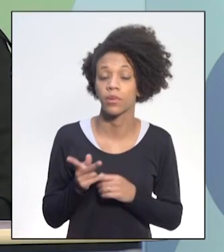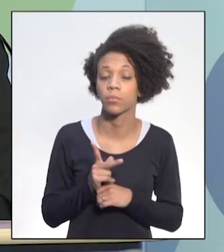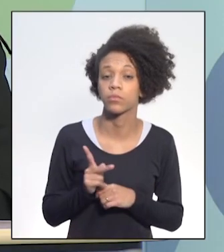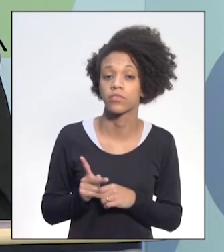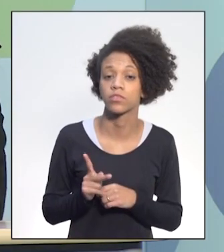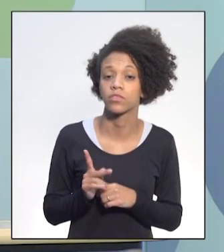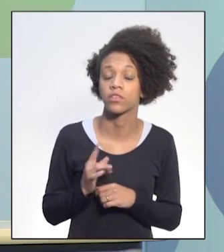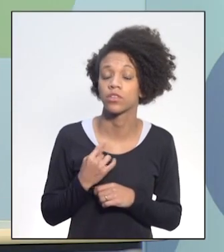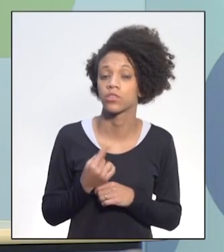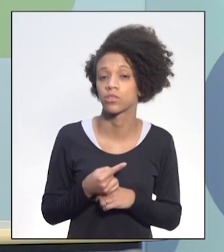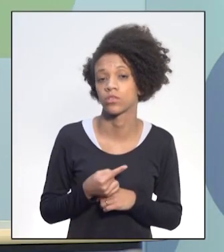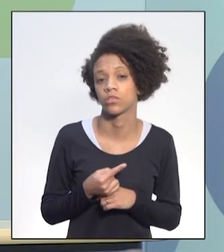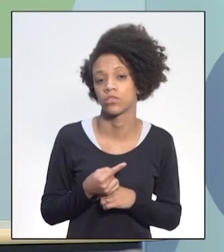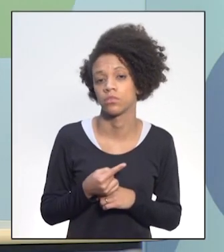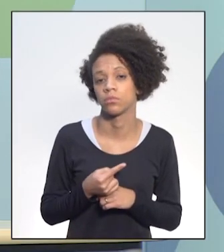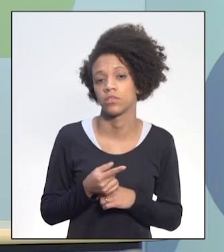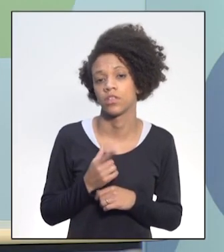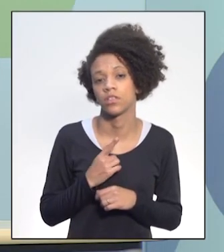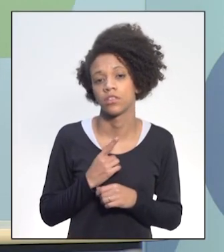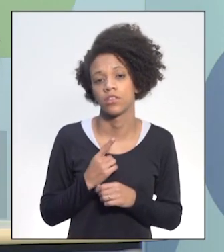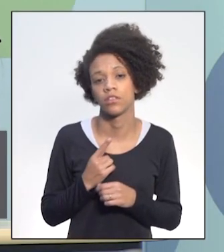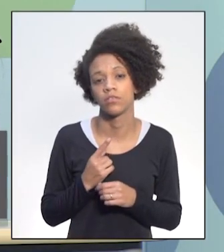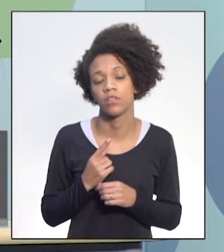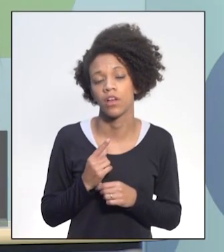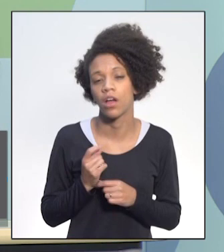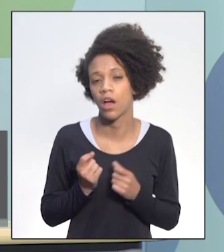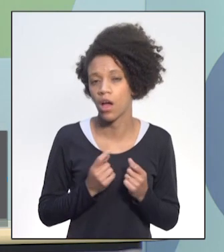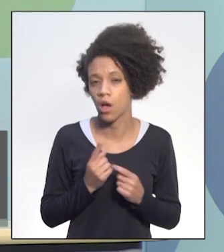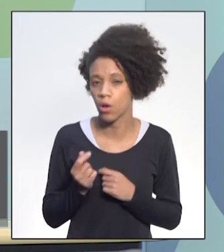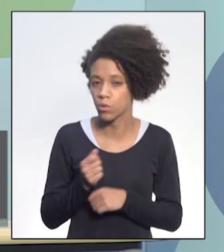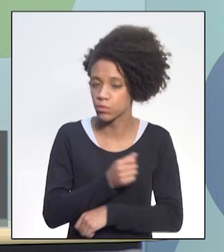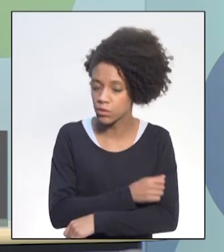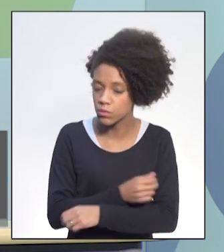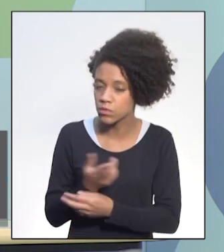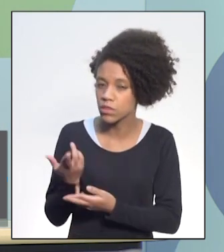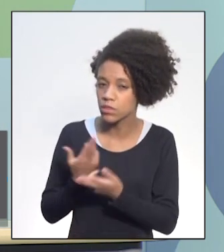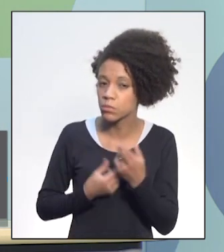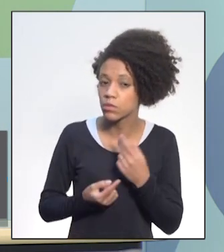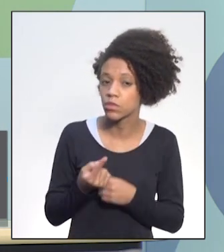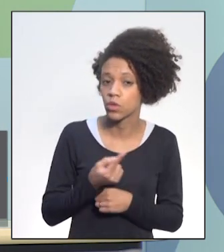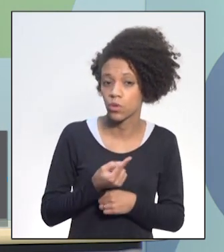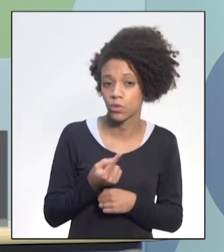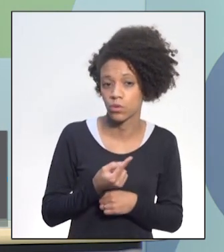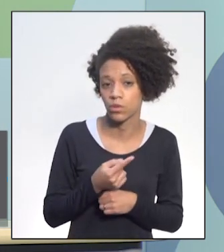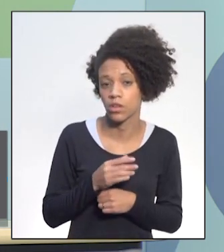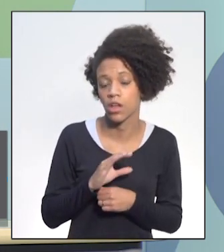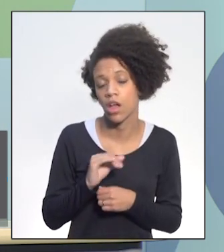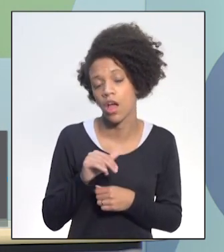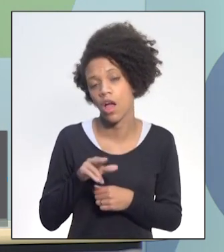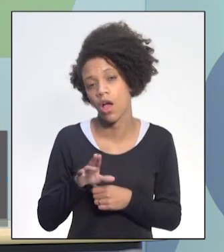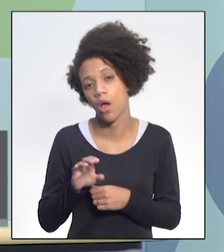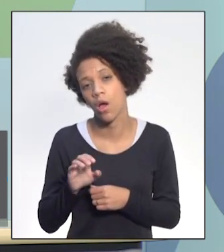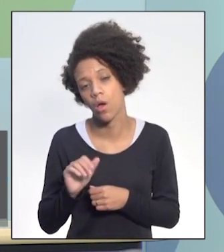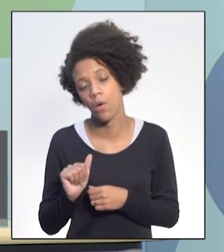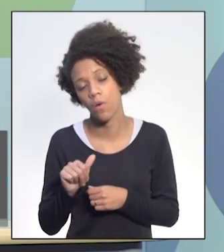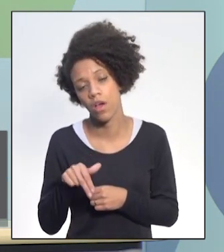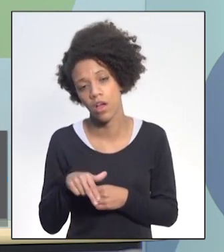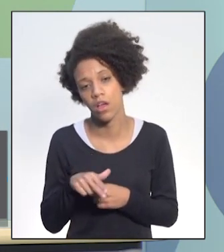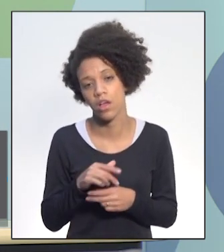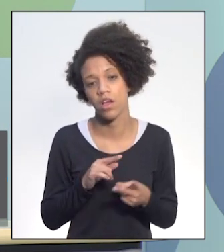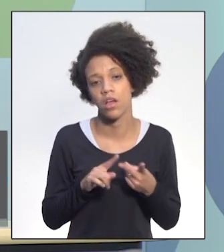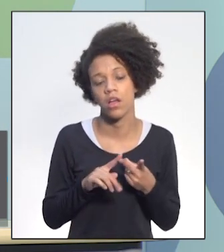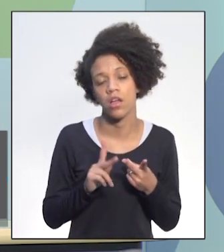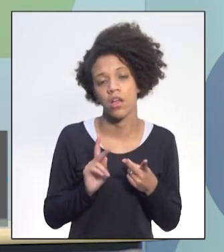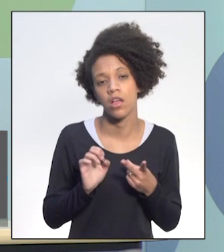Professora, nós tivemos alguns alunos que responderam 11, Cauã, Gladson, Kathleen,